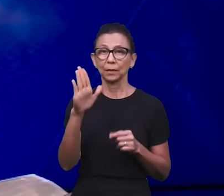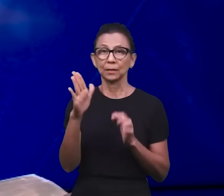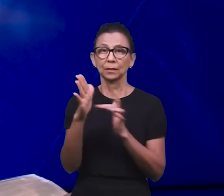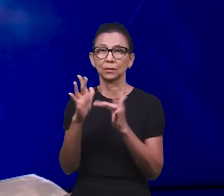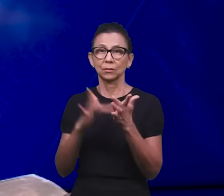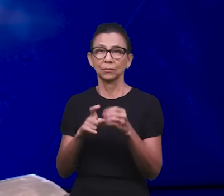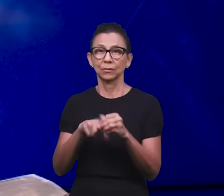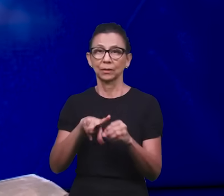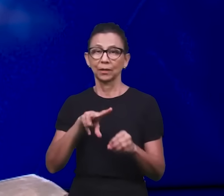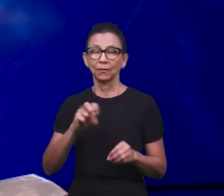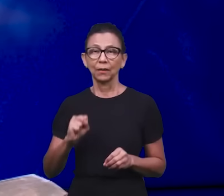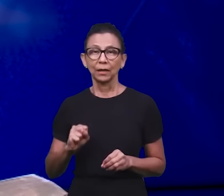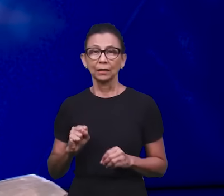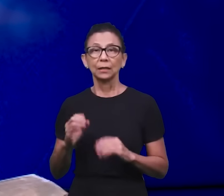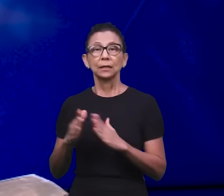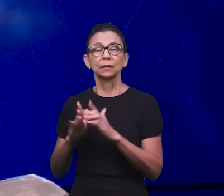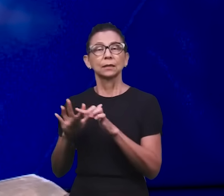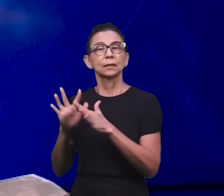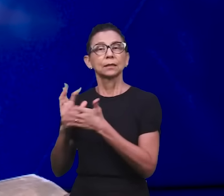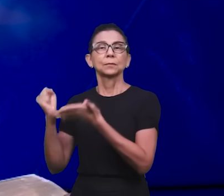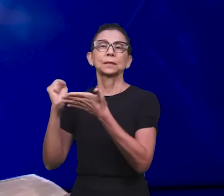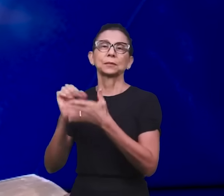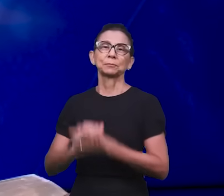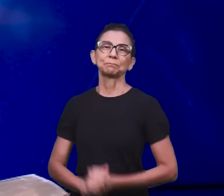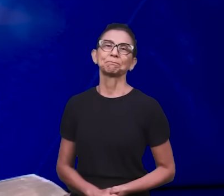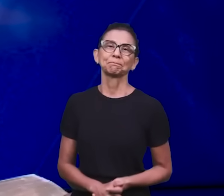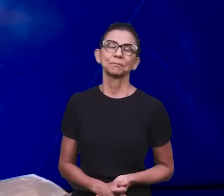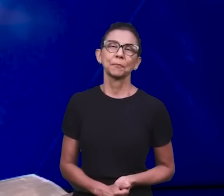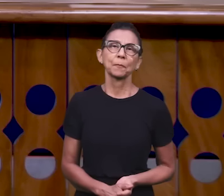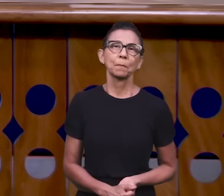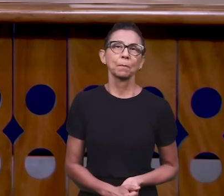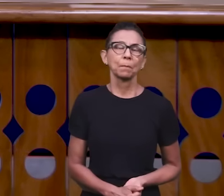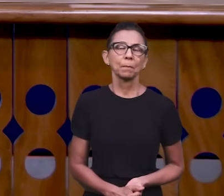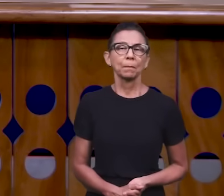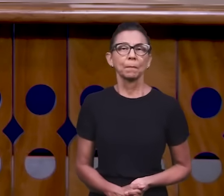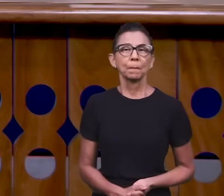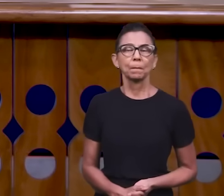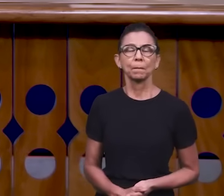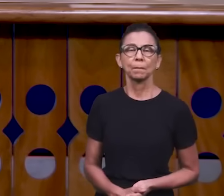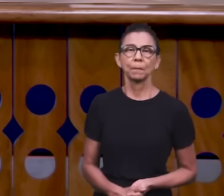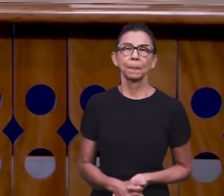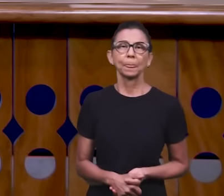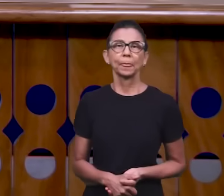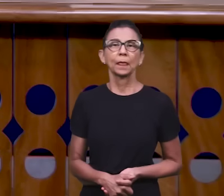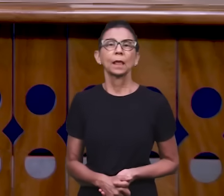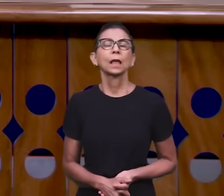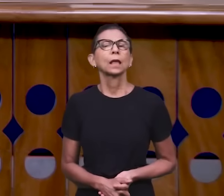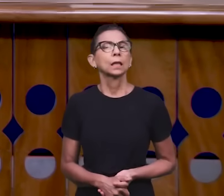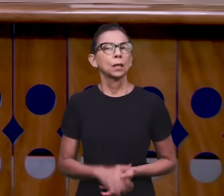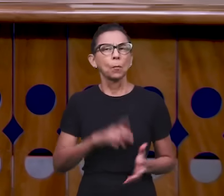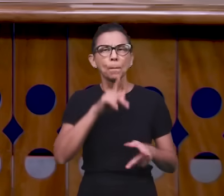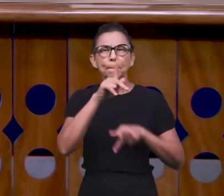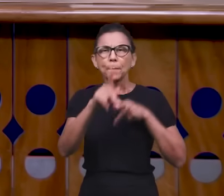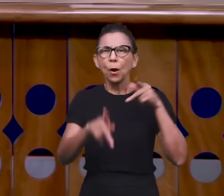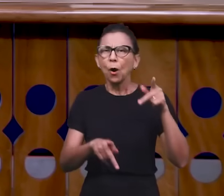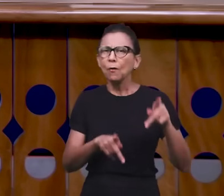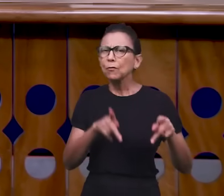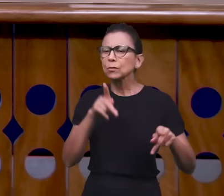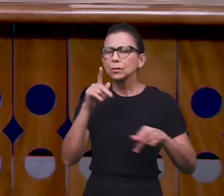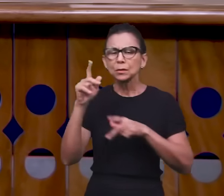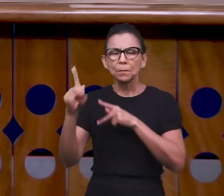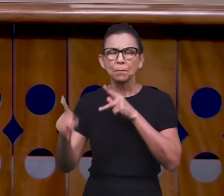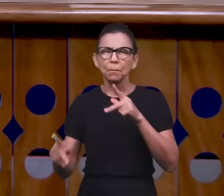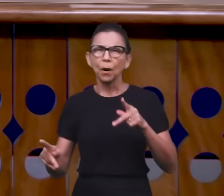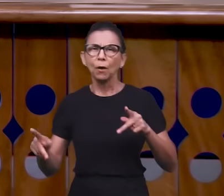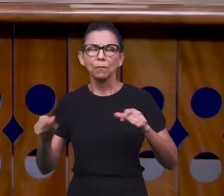vinda do Senhor Jesus para arrebatar a sua igreja. Dentro do tema que temos abordado, multidões e multidões